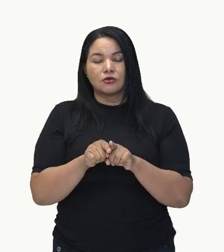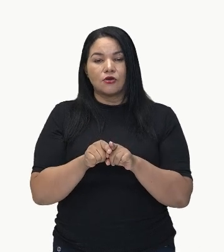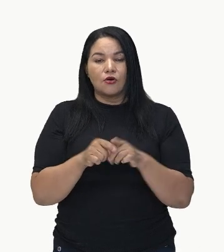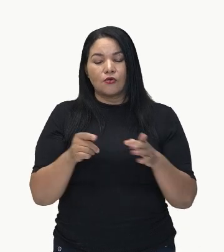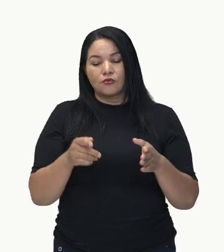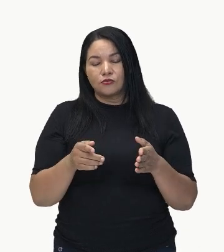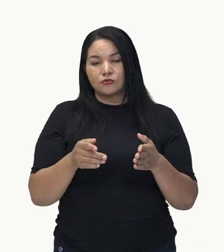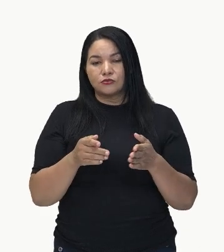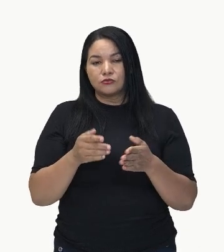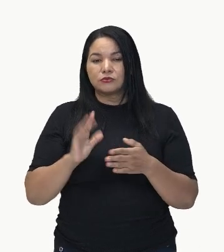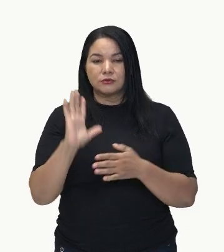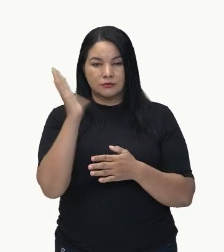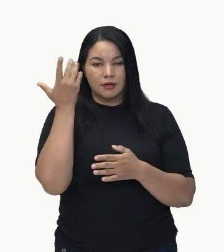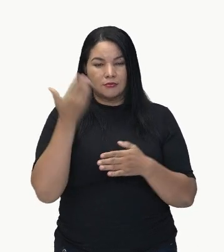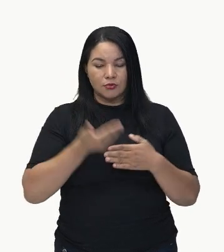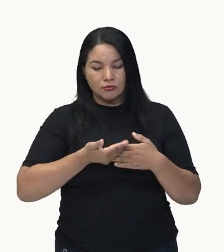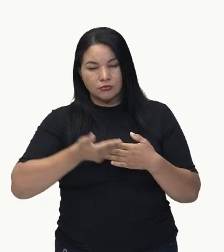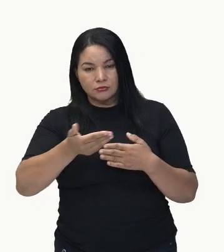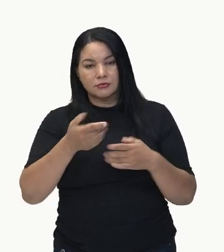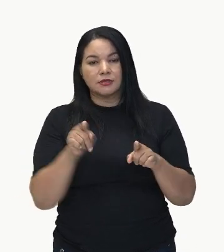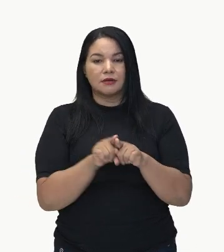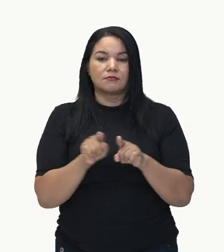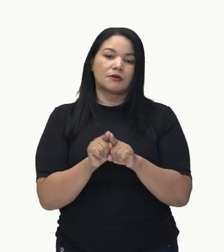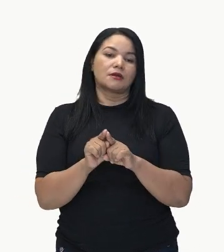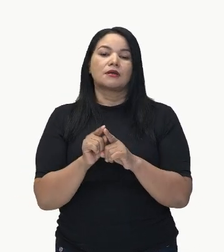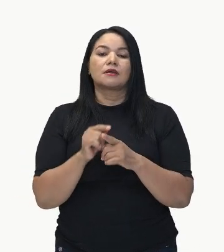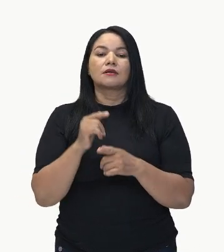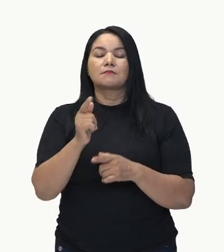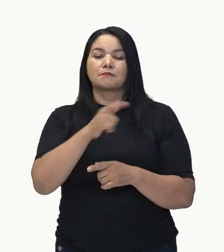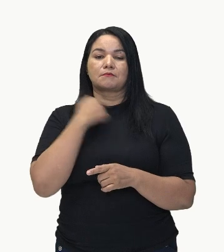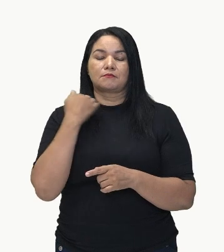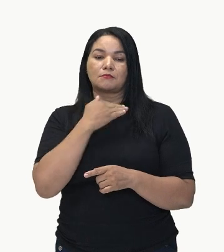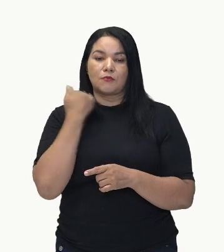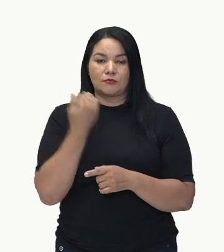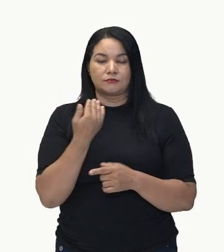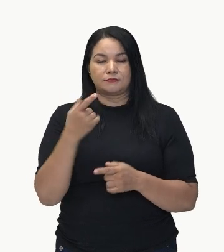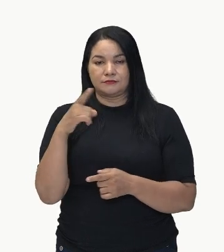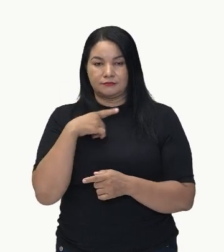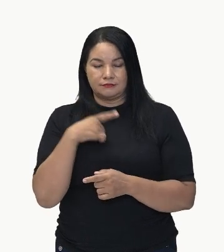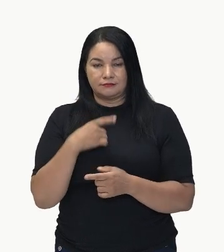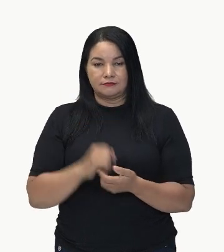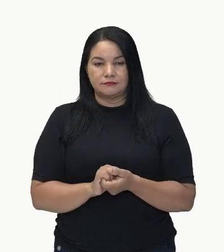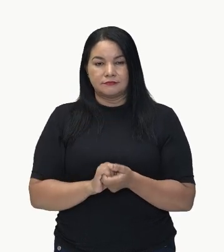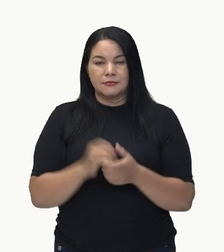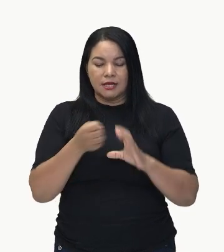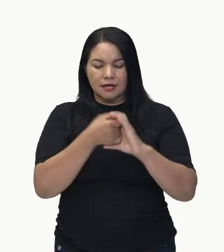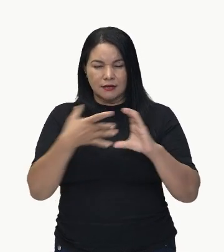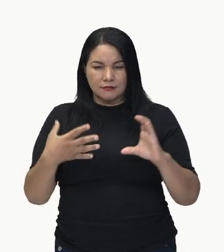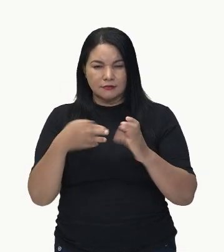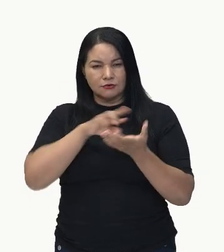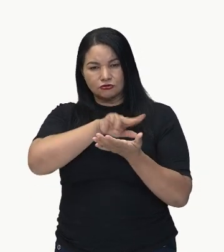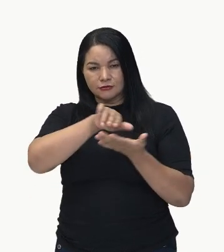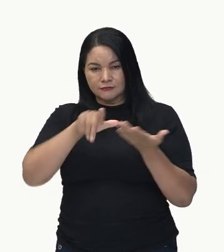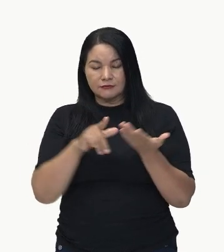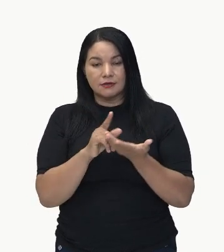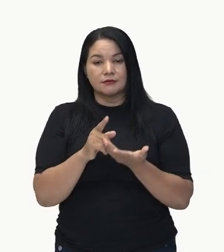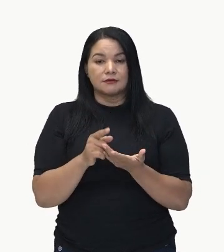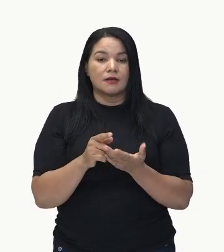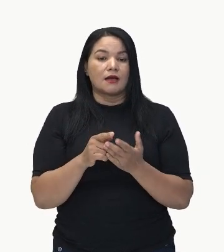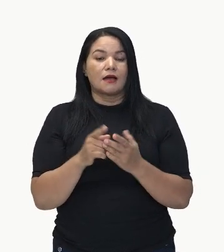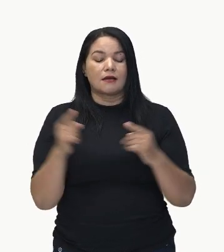da inevitabilidade da morte. Várias características o fazem ser considerado um neoclássico. Quais são